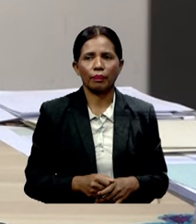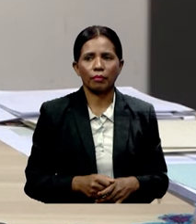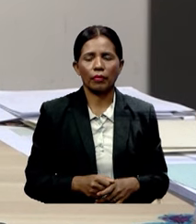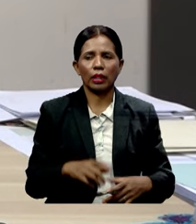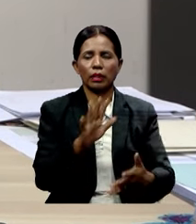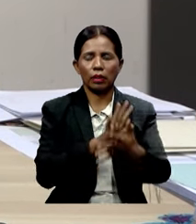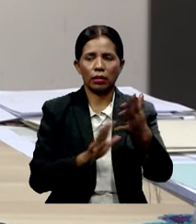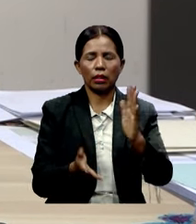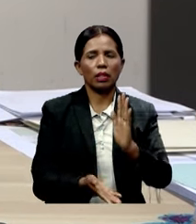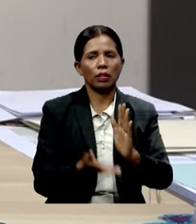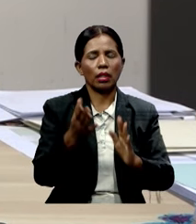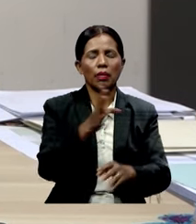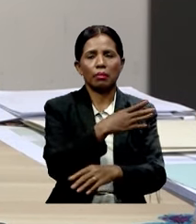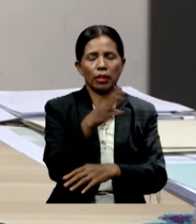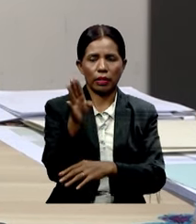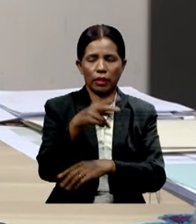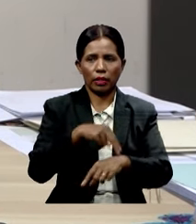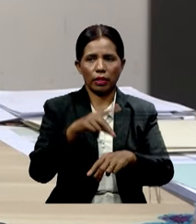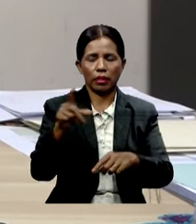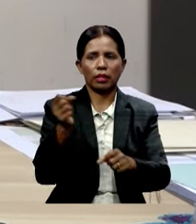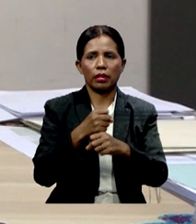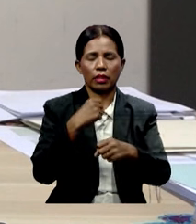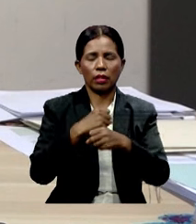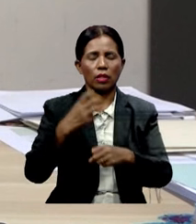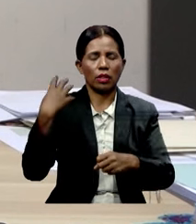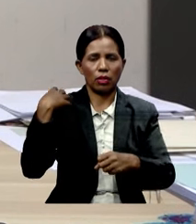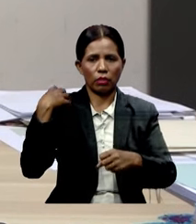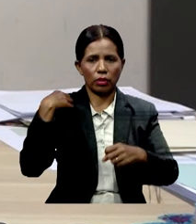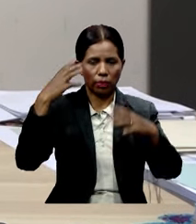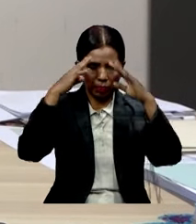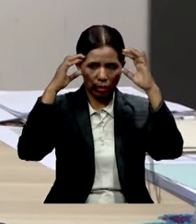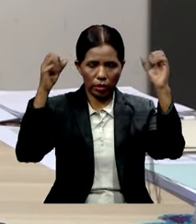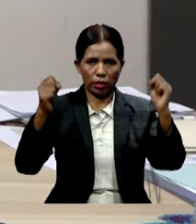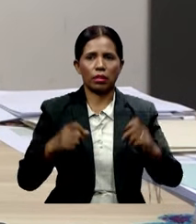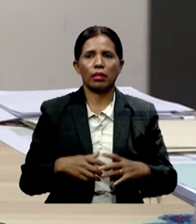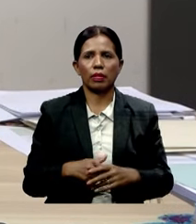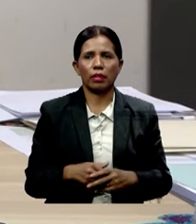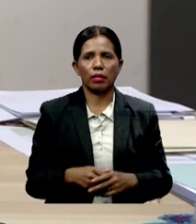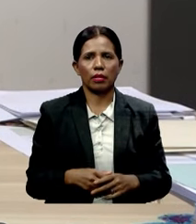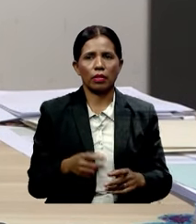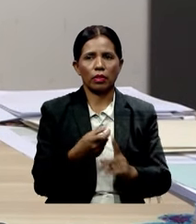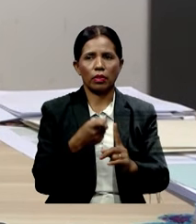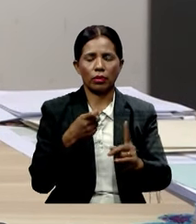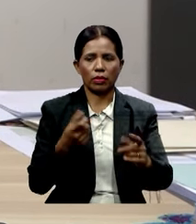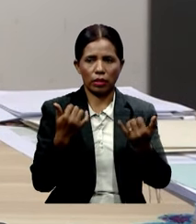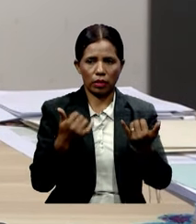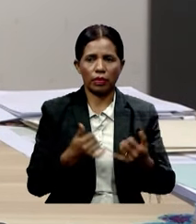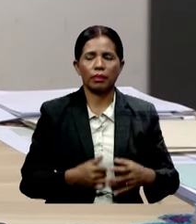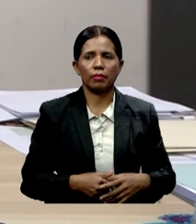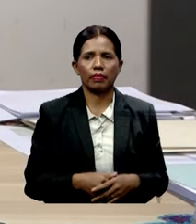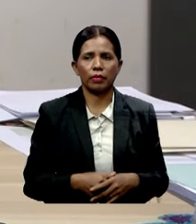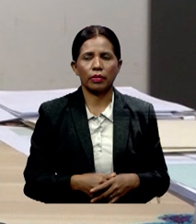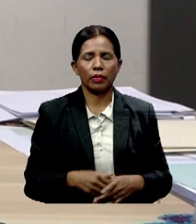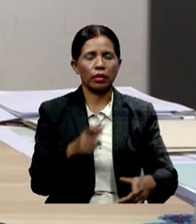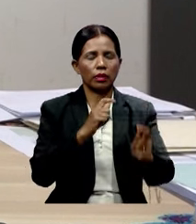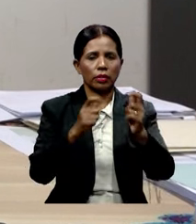Cerimônia de bandeira nacional se realiza no Palácio do Presidente. Portanto, você irá parte de